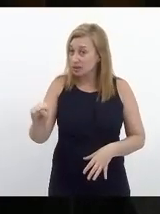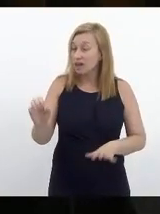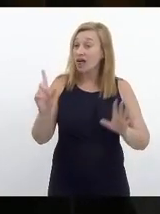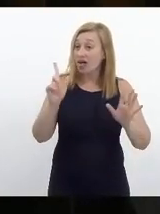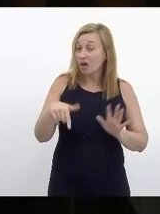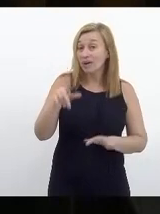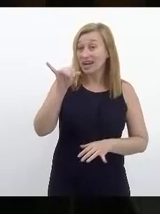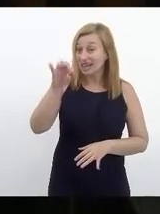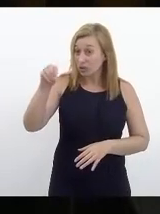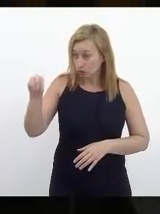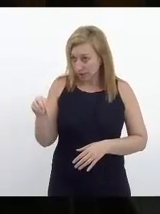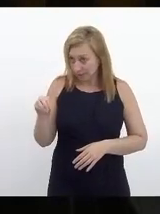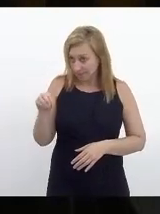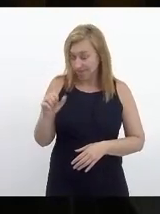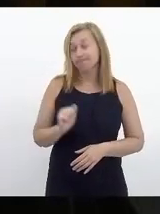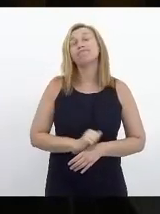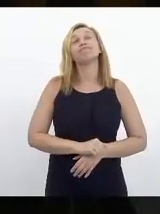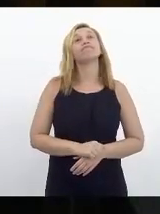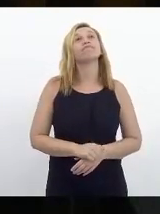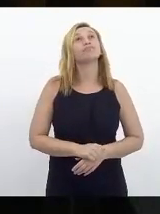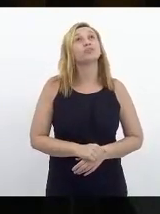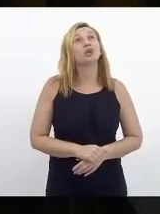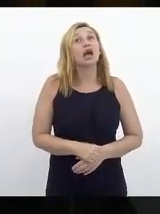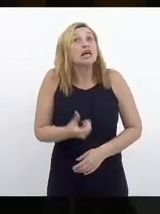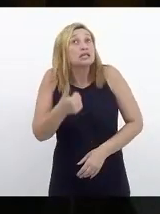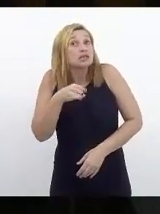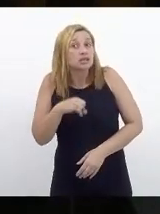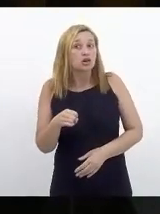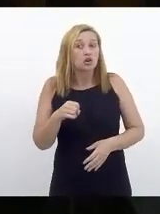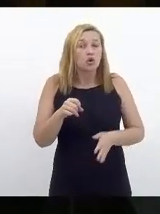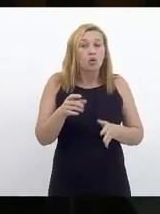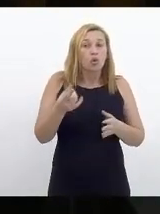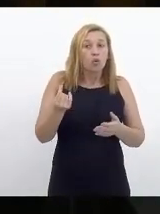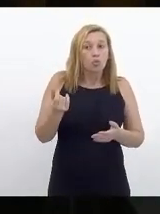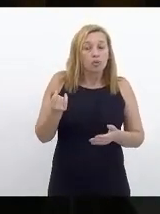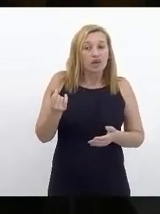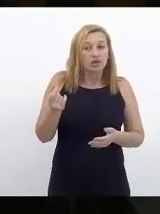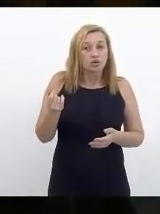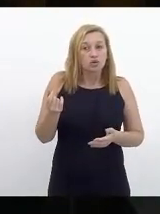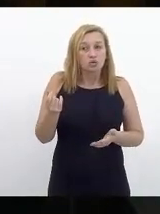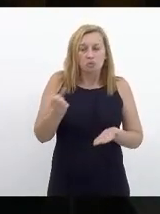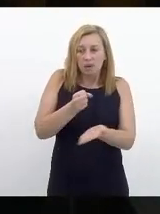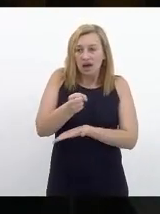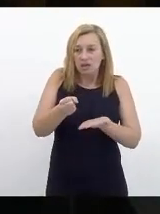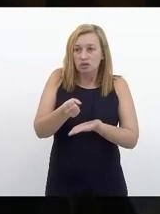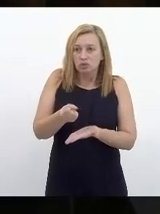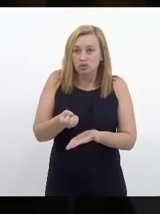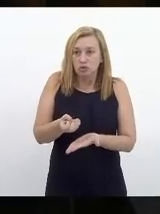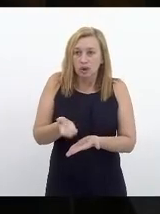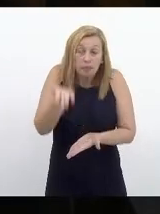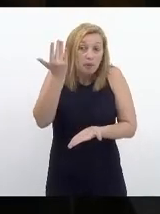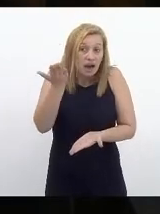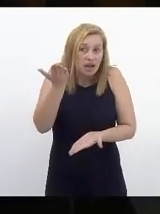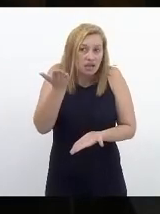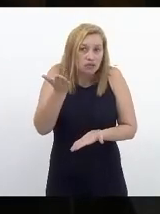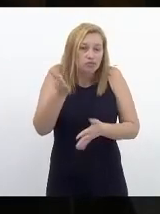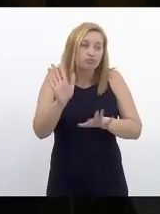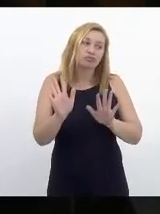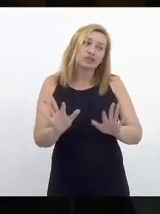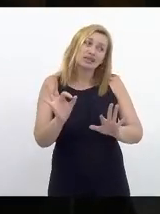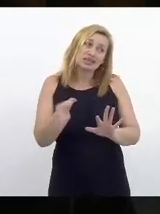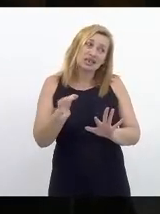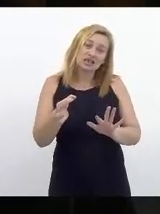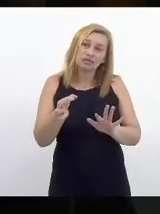alíquota. É uma alíquota. Se o preço básico aumenta, evidentemente, qualquer percentual num